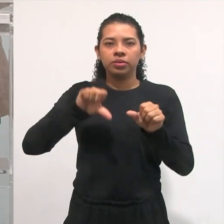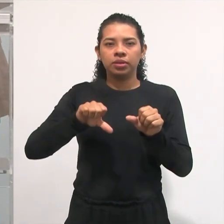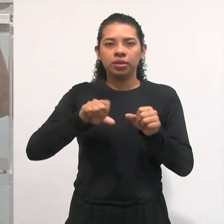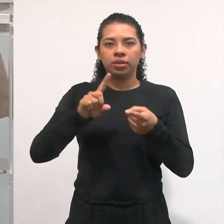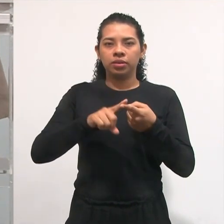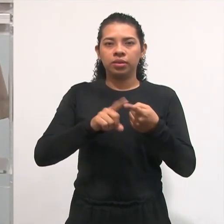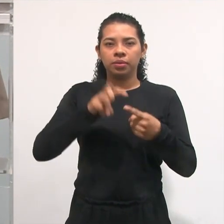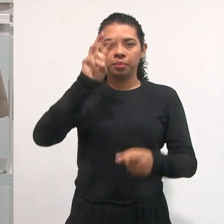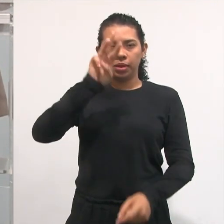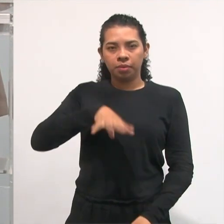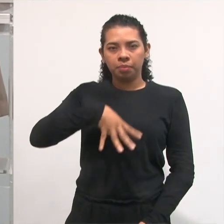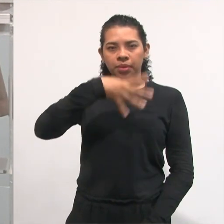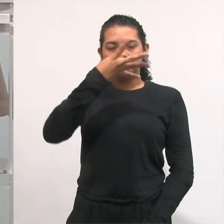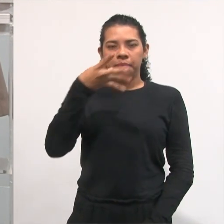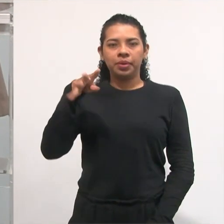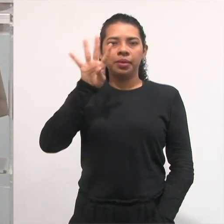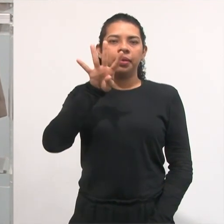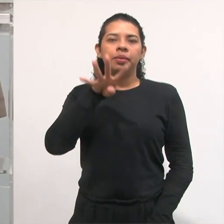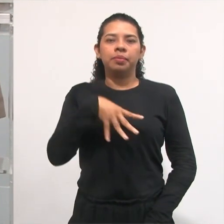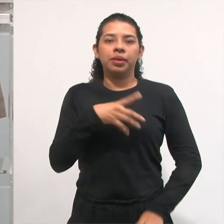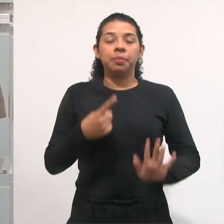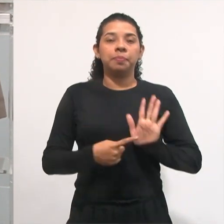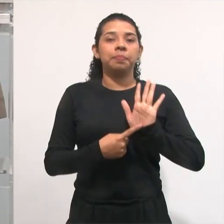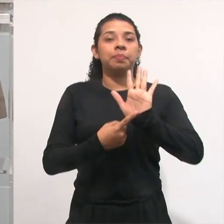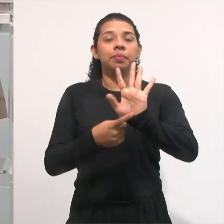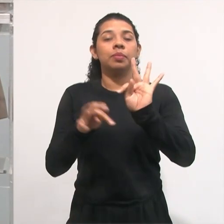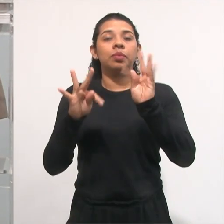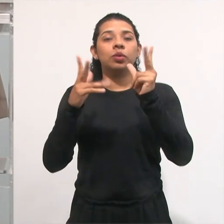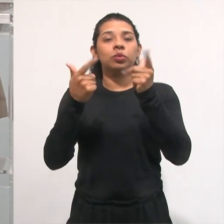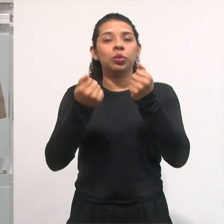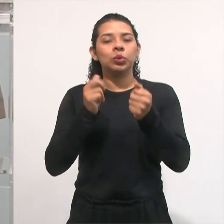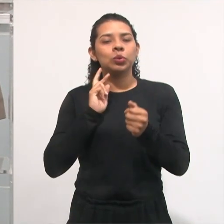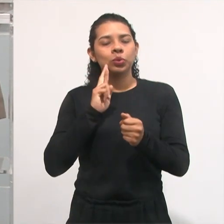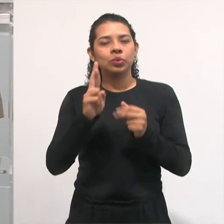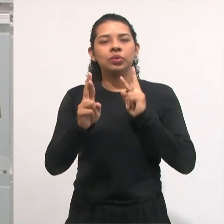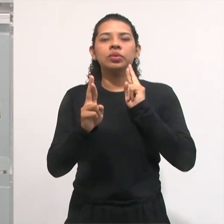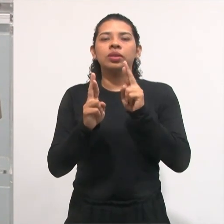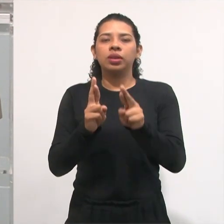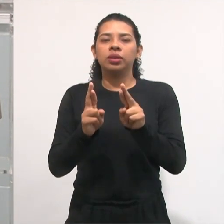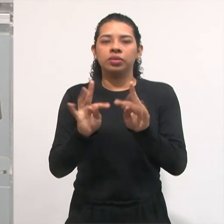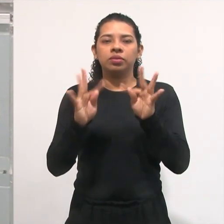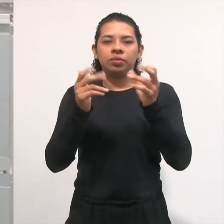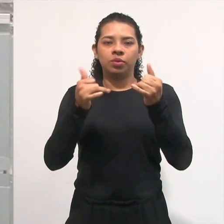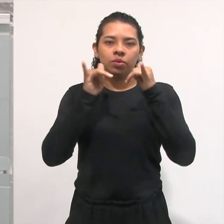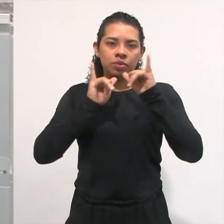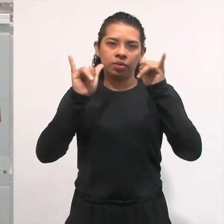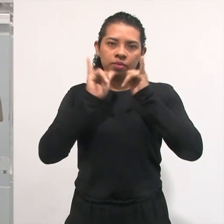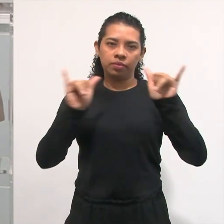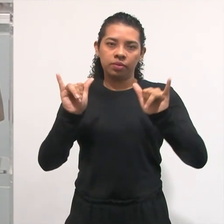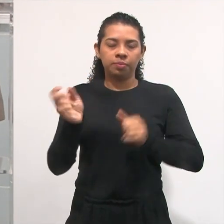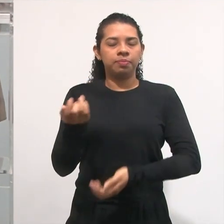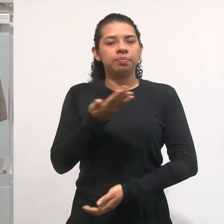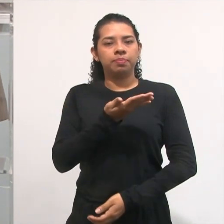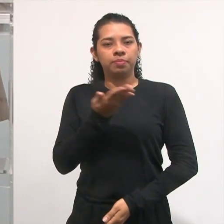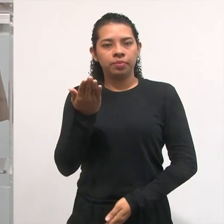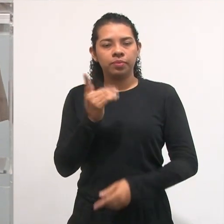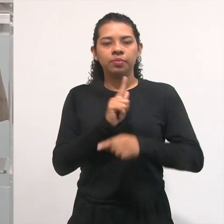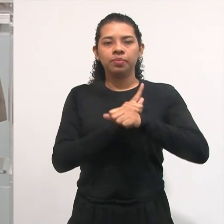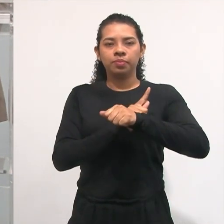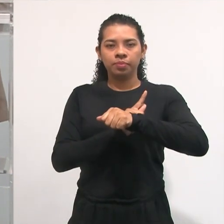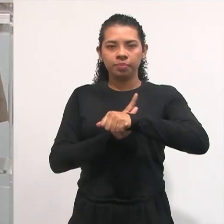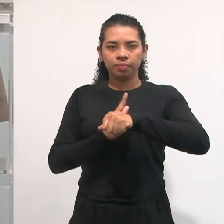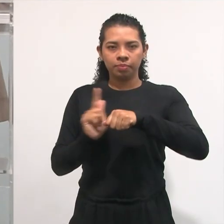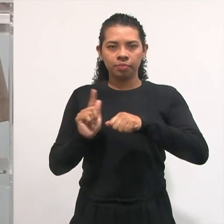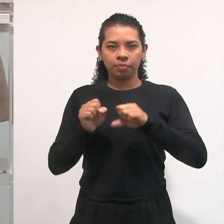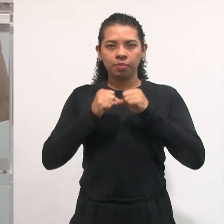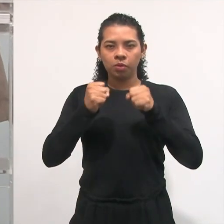e apresentar dados e informações. Beleza? Para que você, como gestor público, possa tomar a melhor decisão